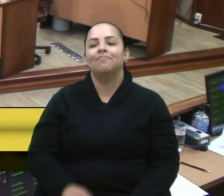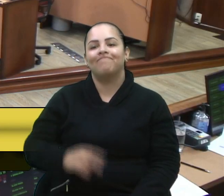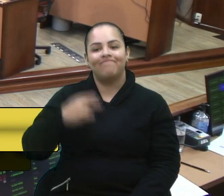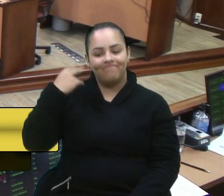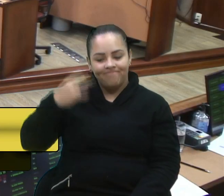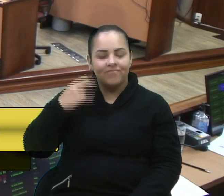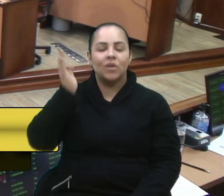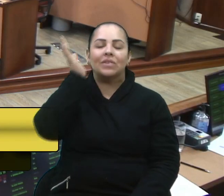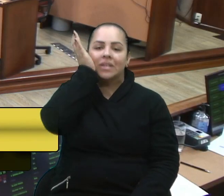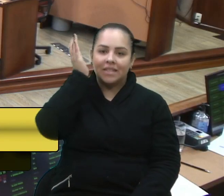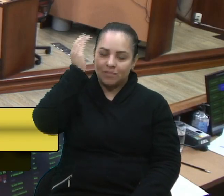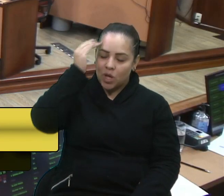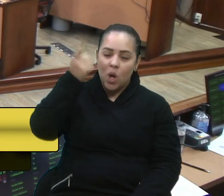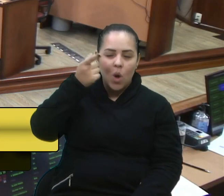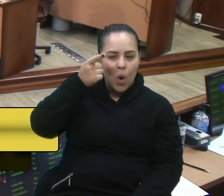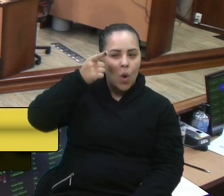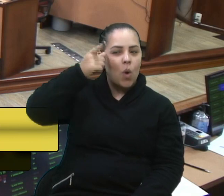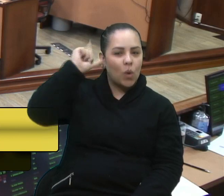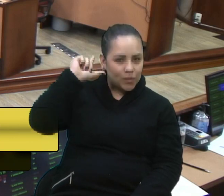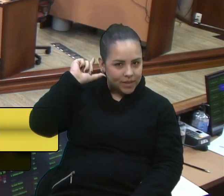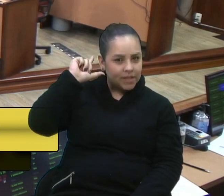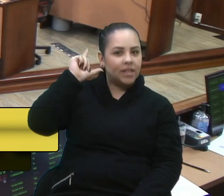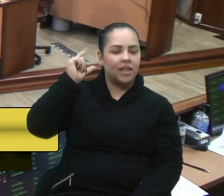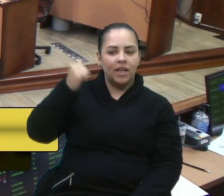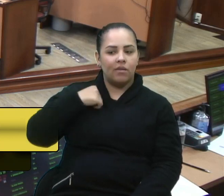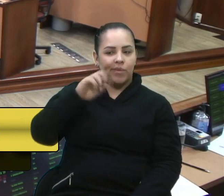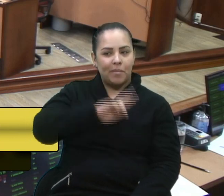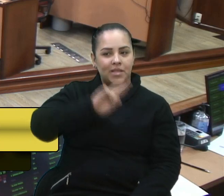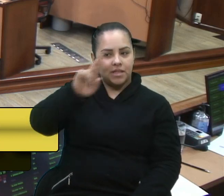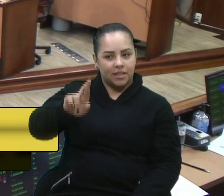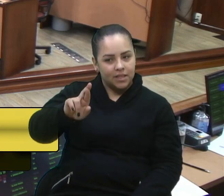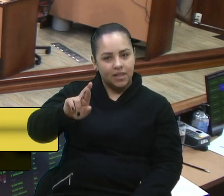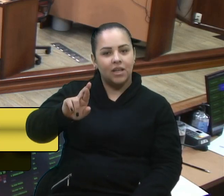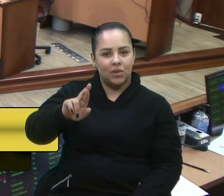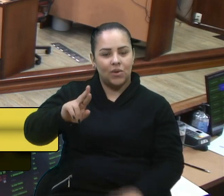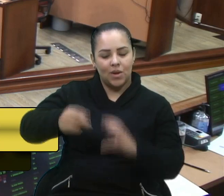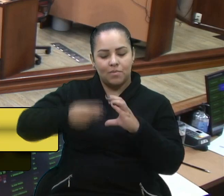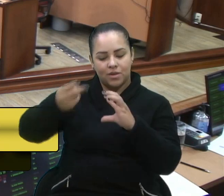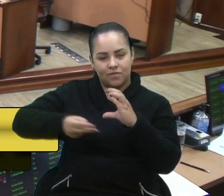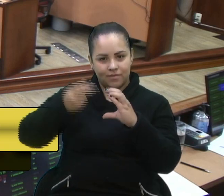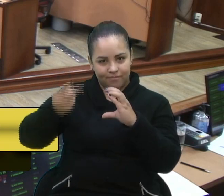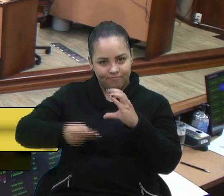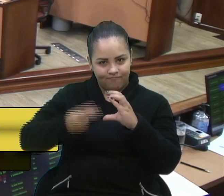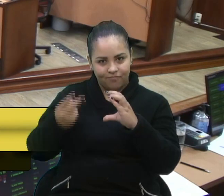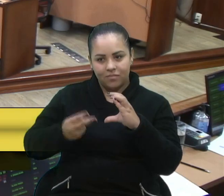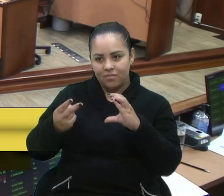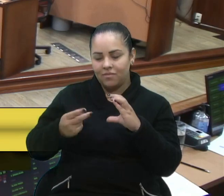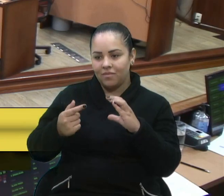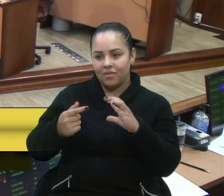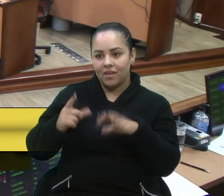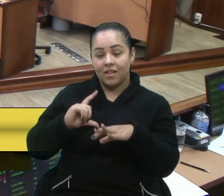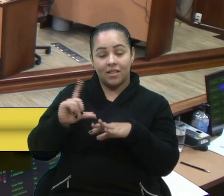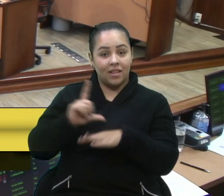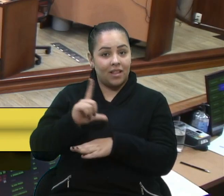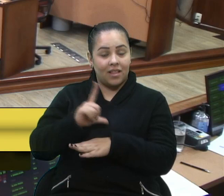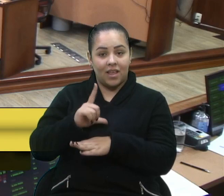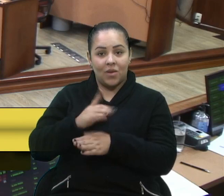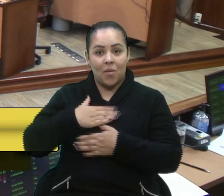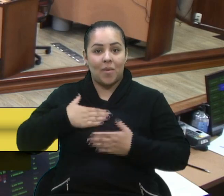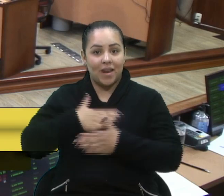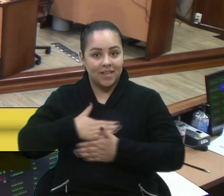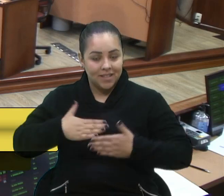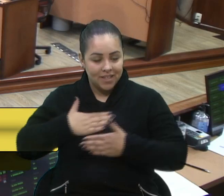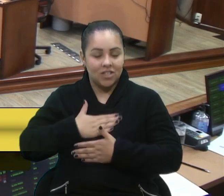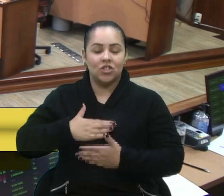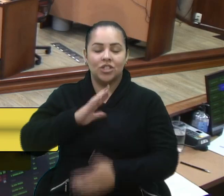Felipe, ontem eu, representando a casa, tive o privilégio de ser indicado para representar a